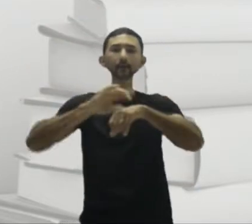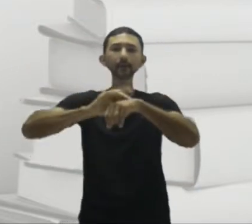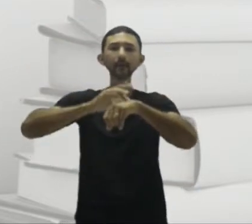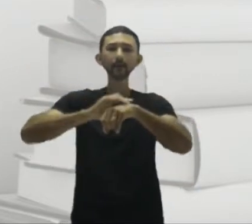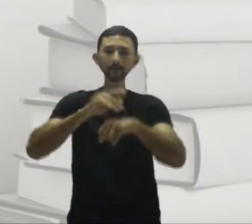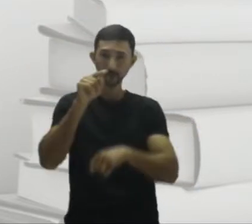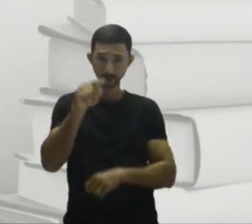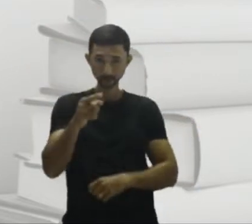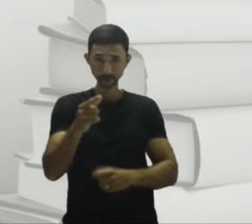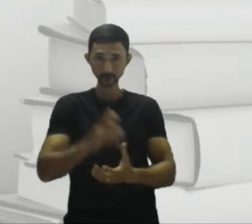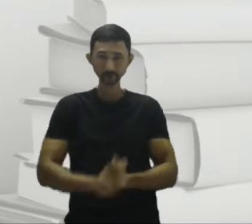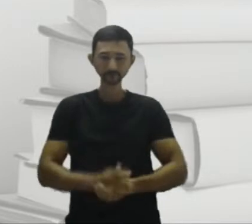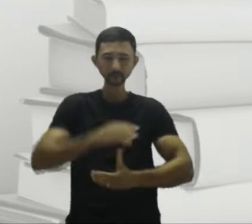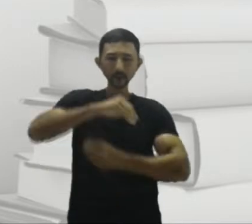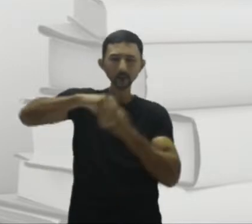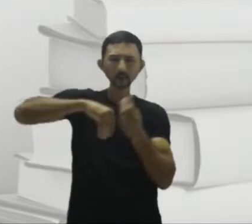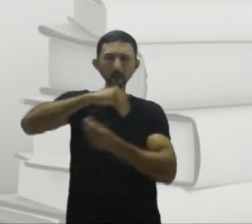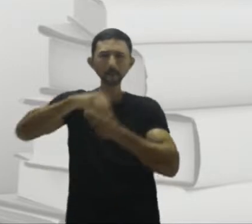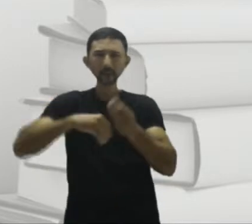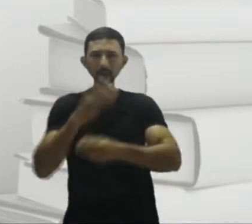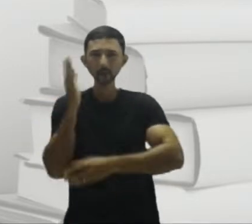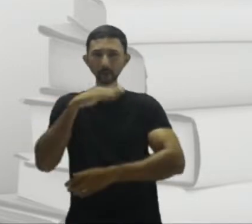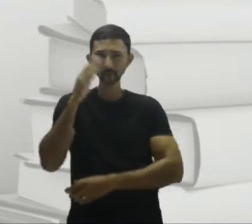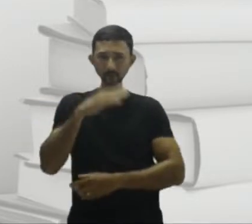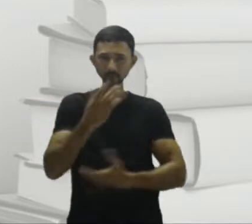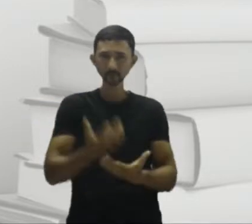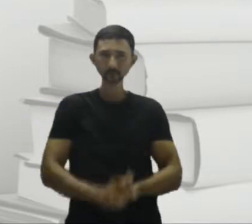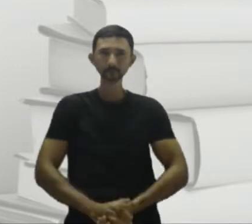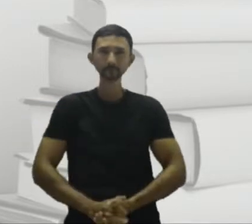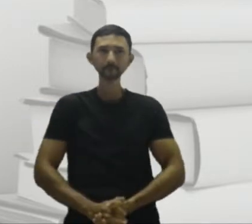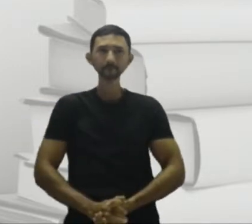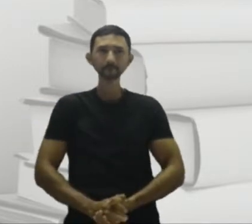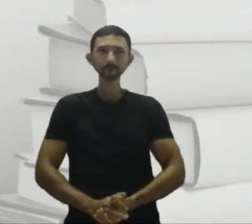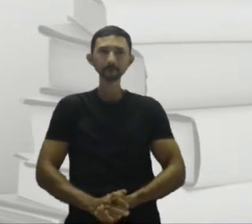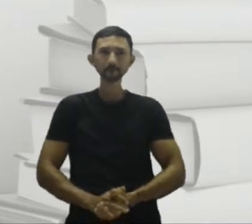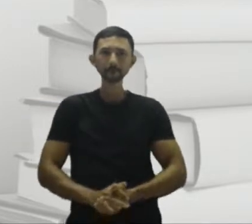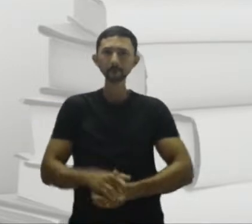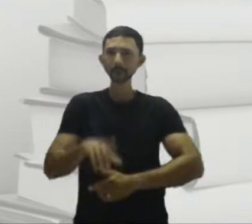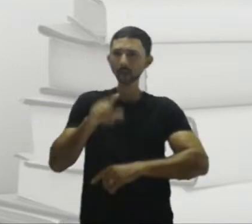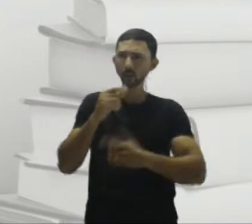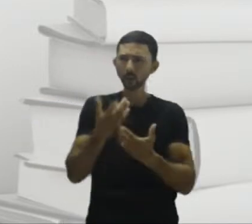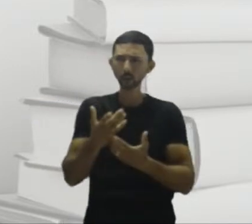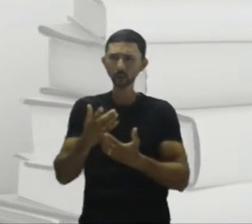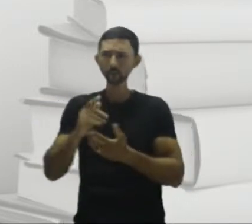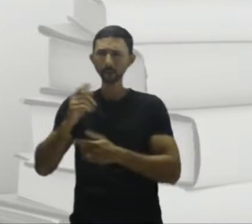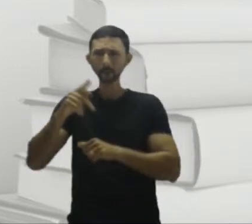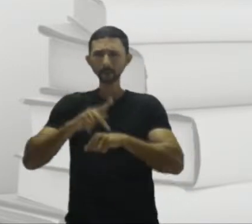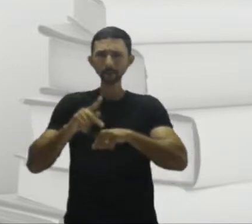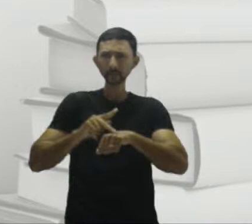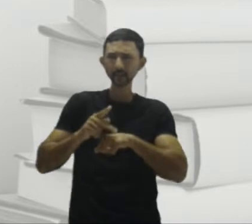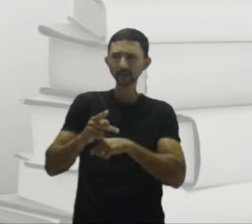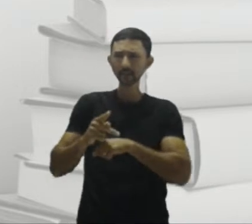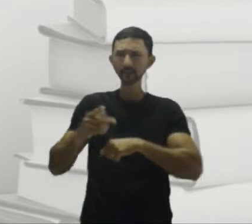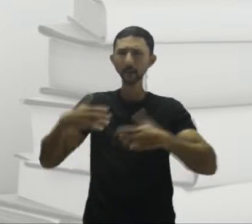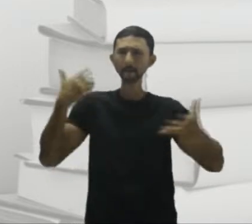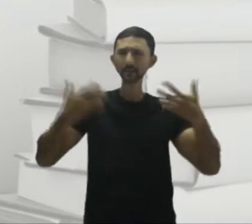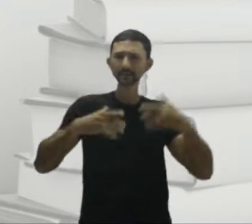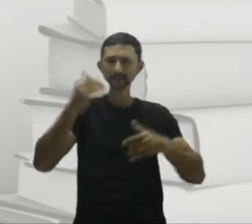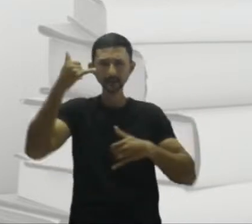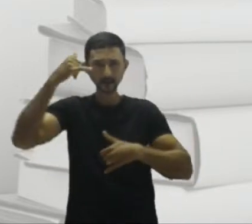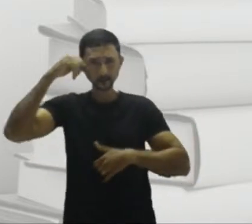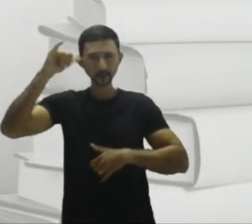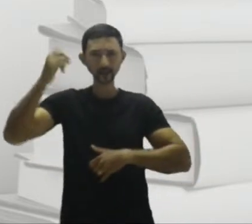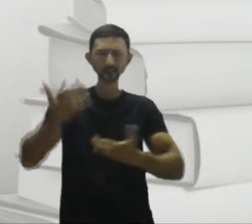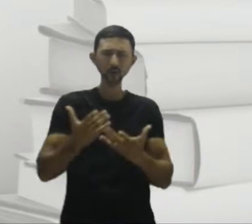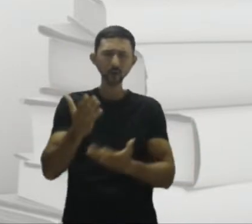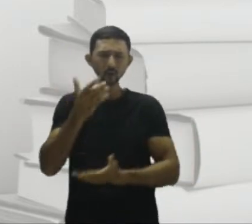você. No meio do pitiú. Urubu, malandro, foi passear lá no Marajó.